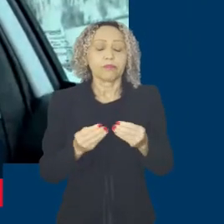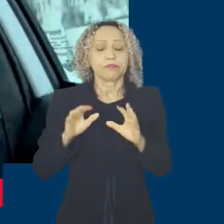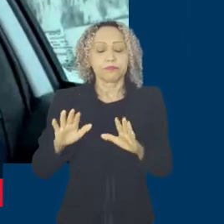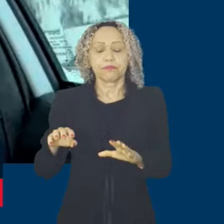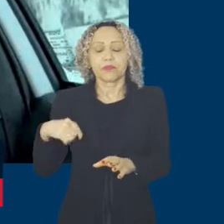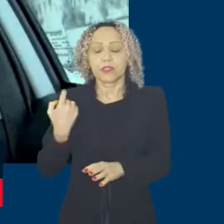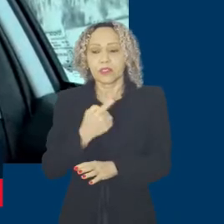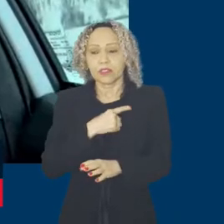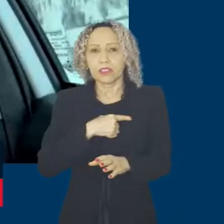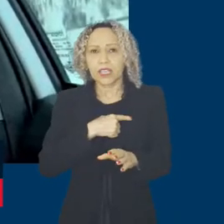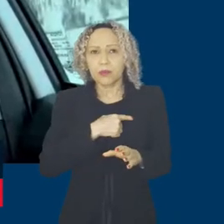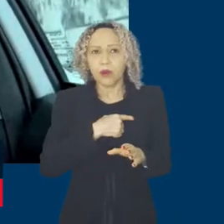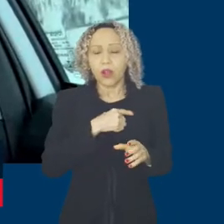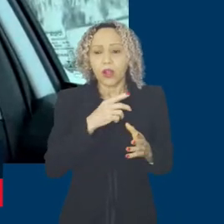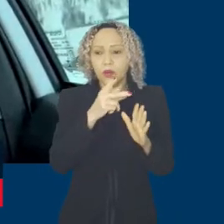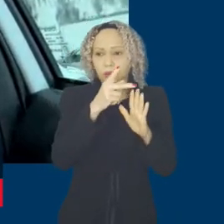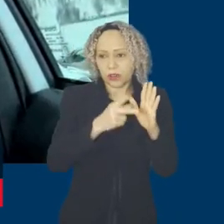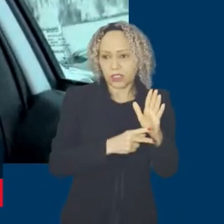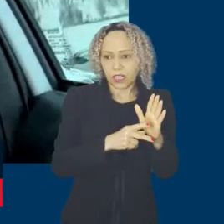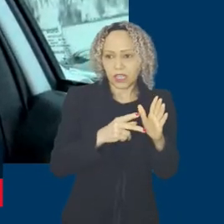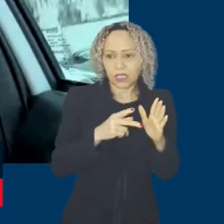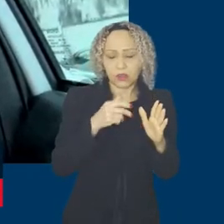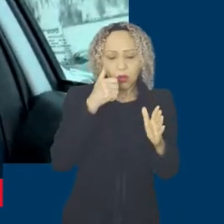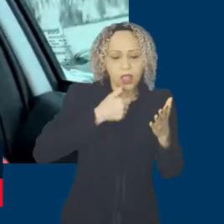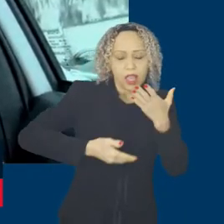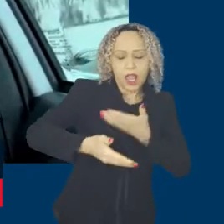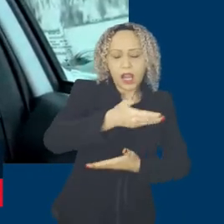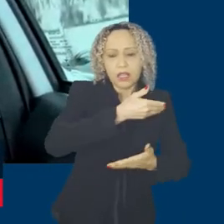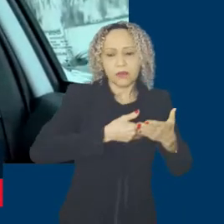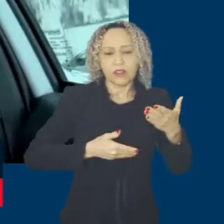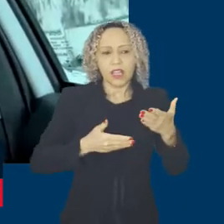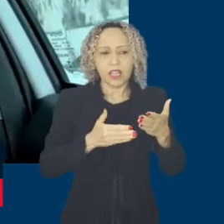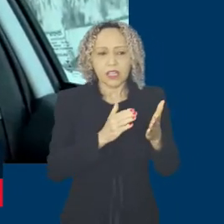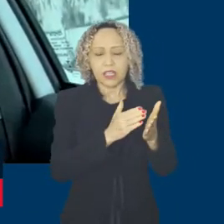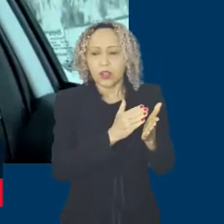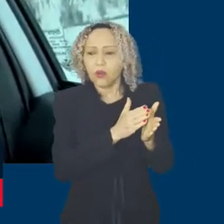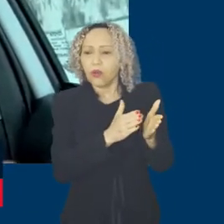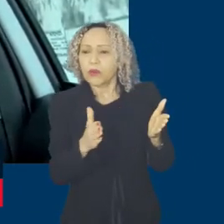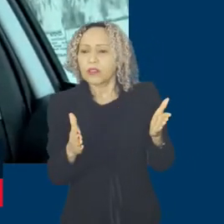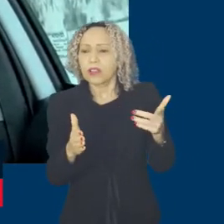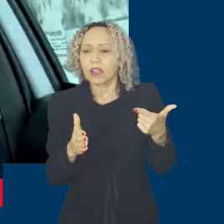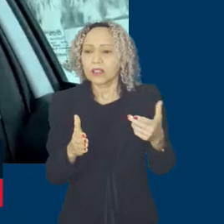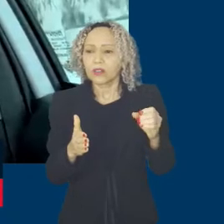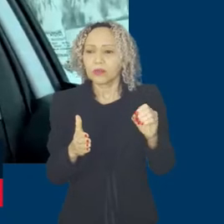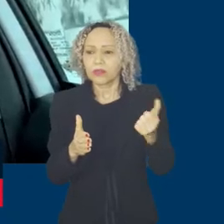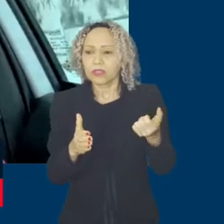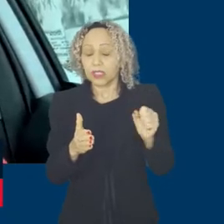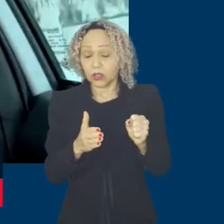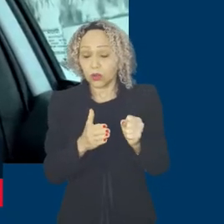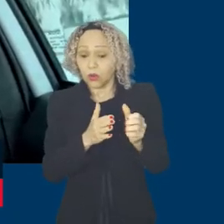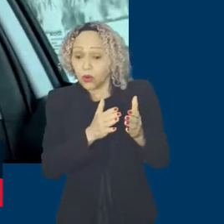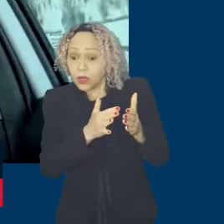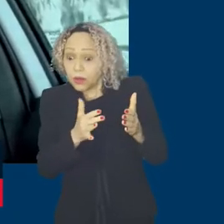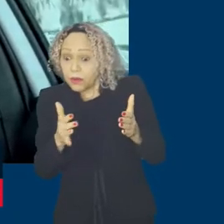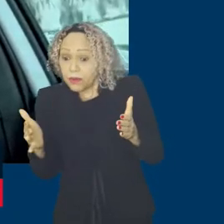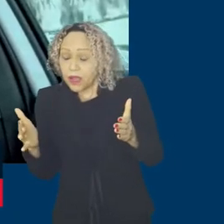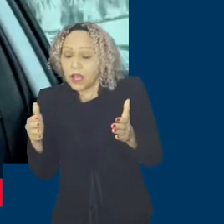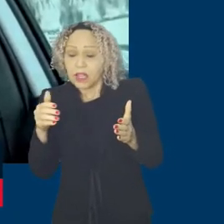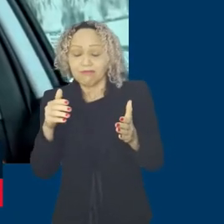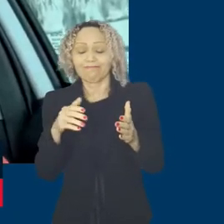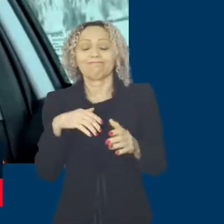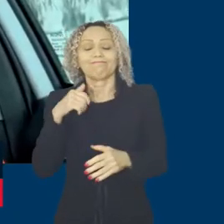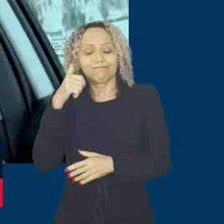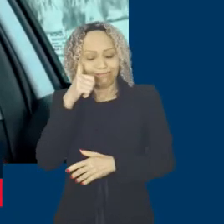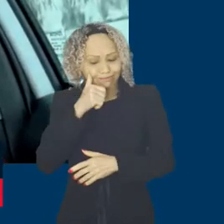desde 2018 e tem sido comprovadamente um resultado da ampliação das mulheres na